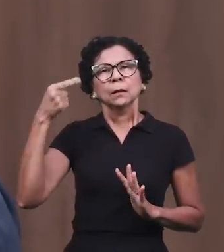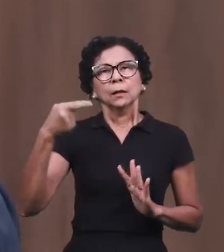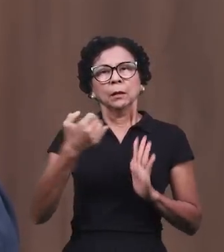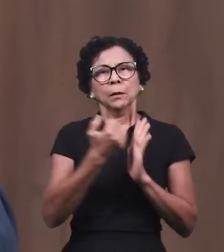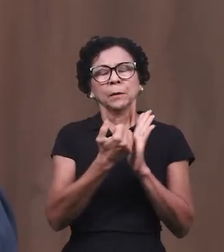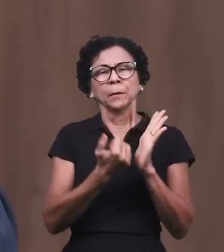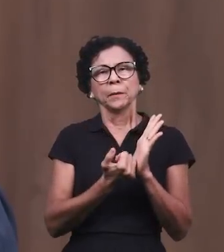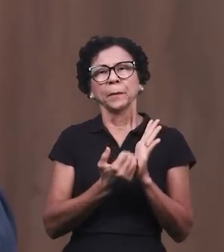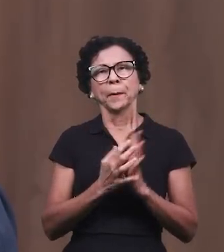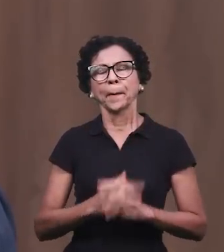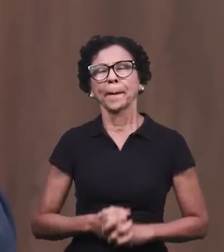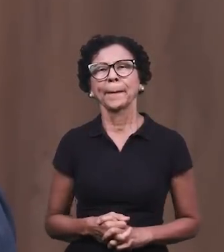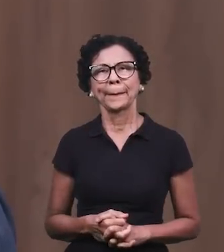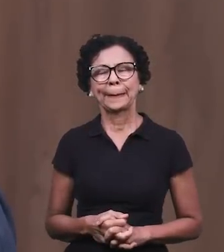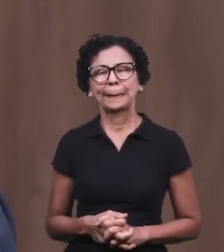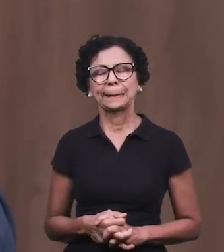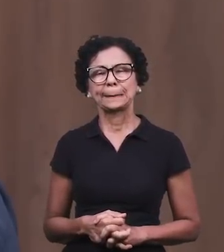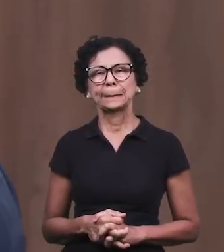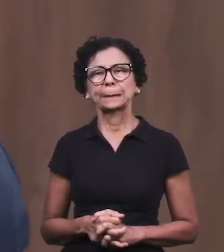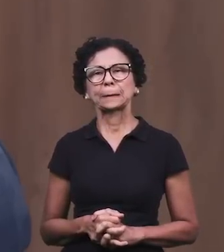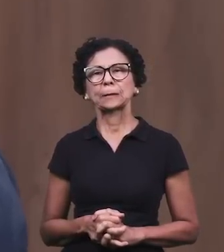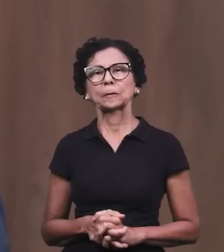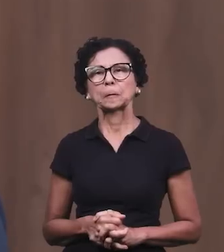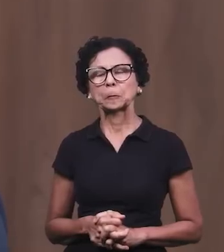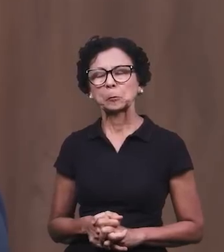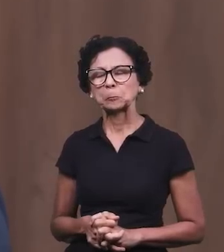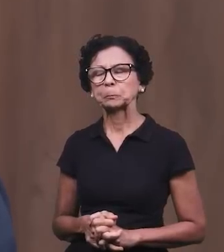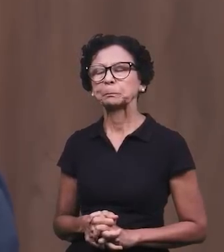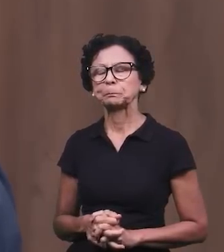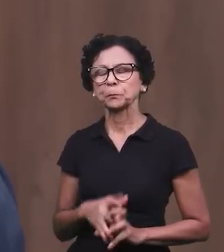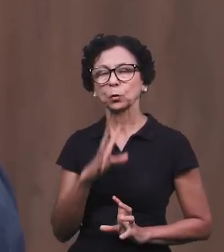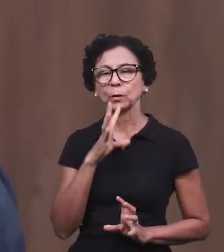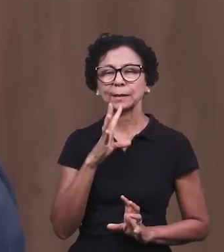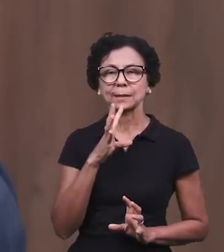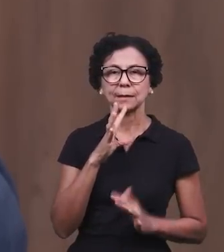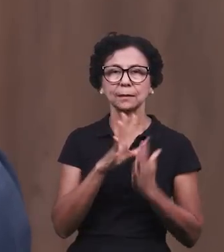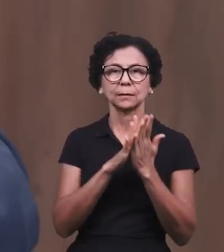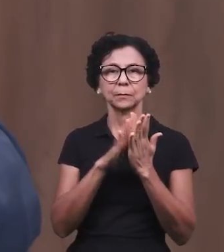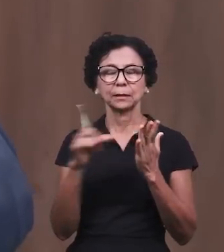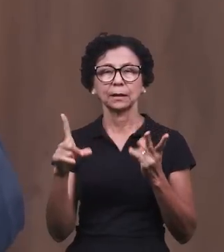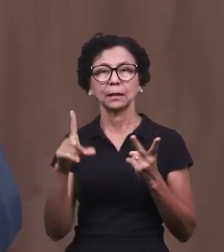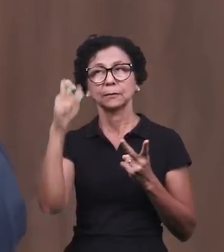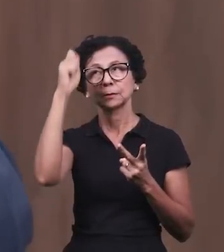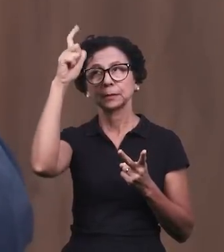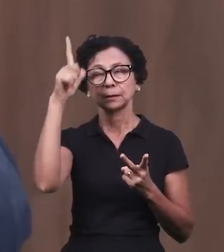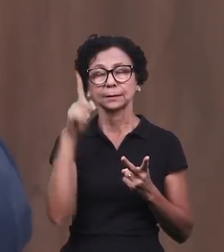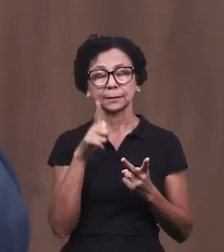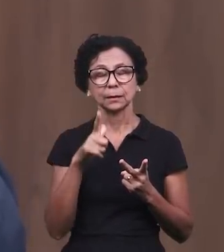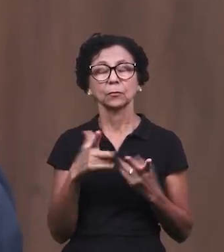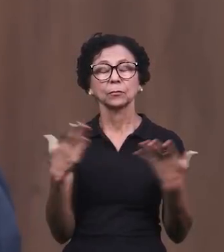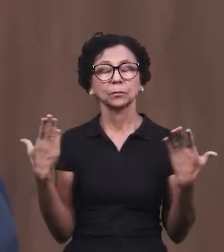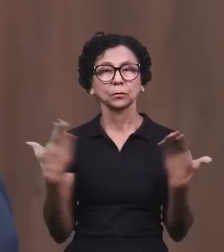bem. Mas, e é esse que é a ponte que nós vamos fazer para o próximo programa. Nos nossos